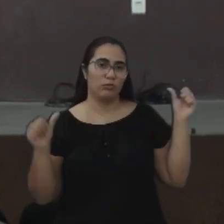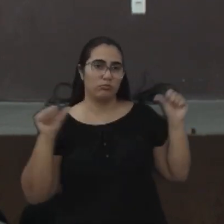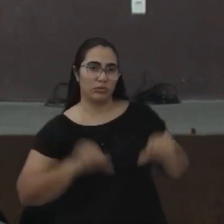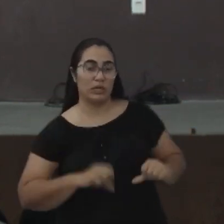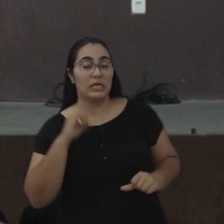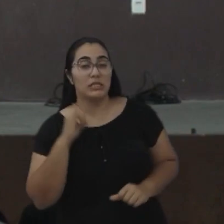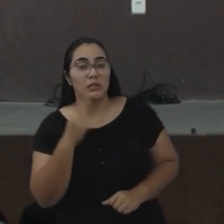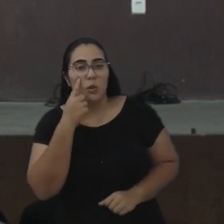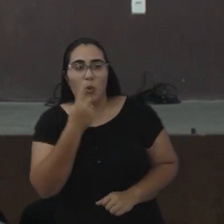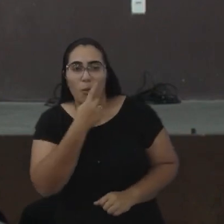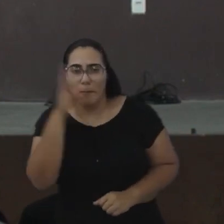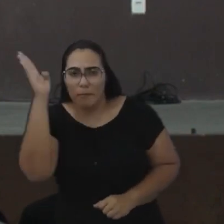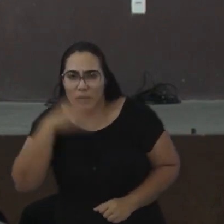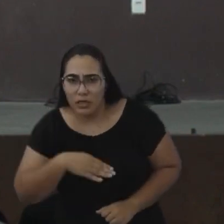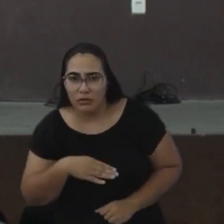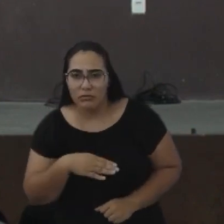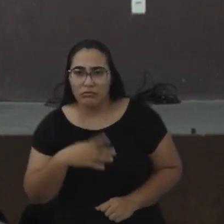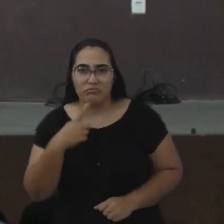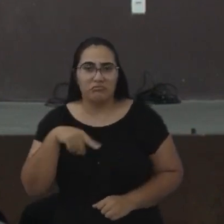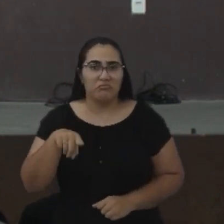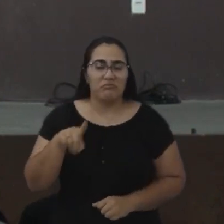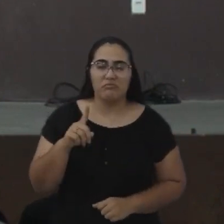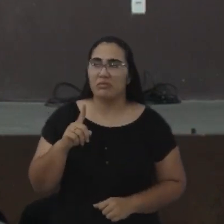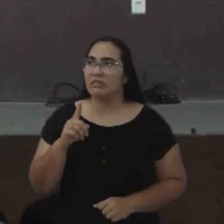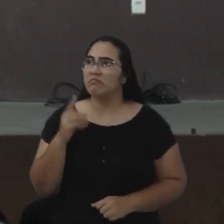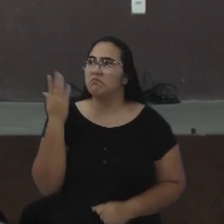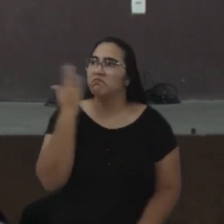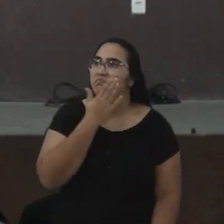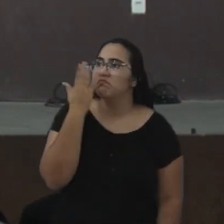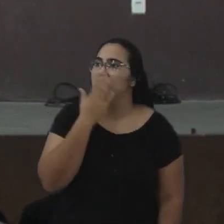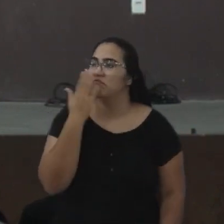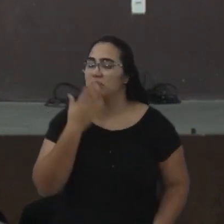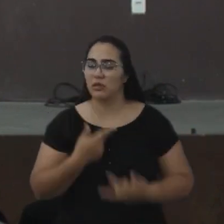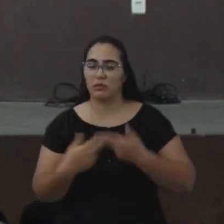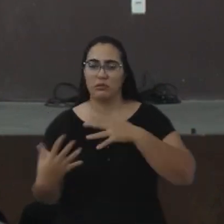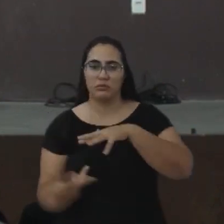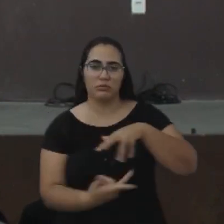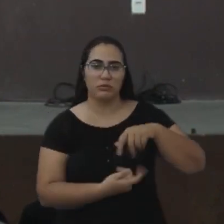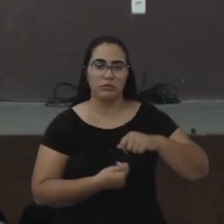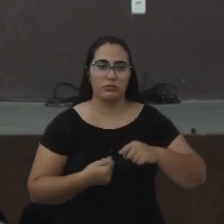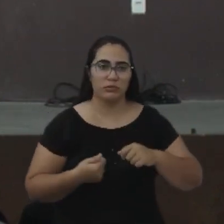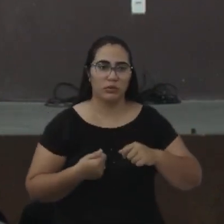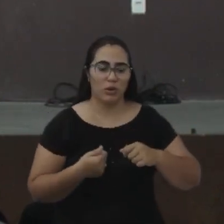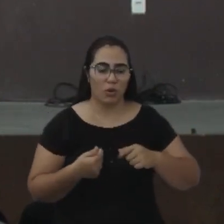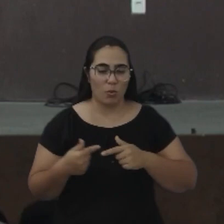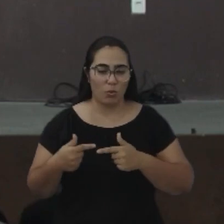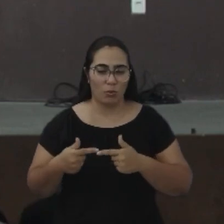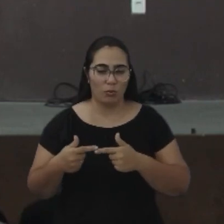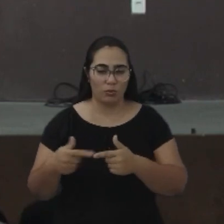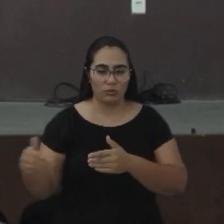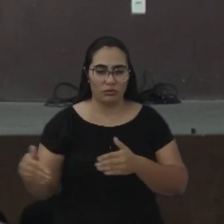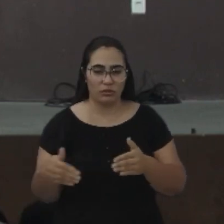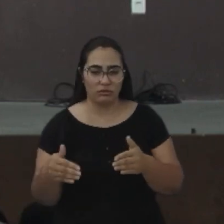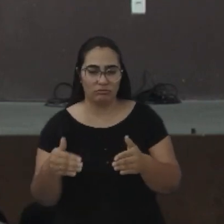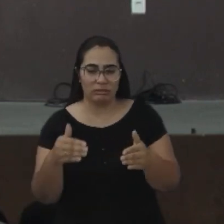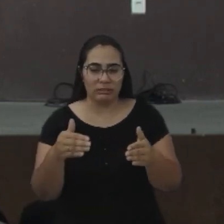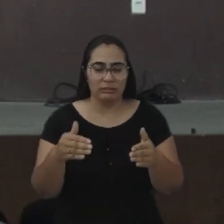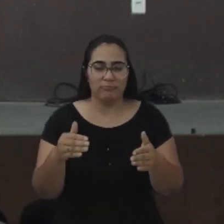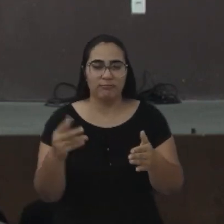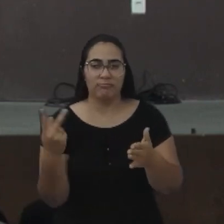forem maus, você será incapaz de enxergar a verdade desse mundo. E você vai continuar andando no engano, achando que vai dar tudo